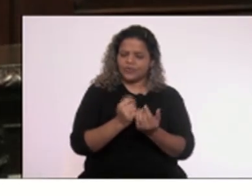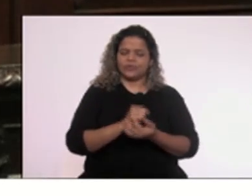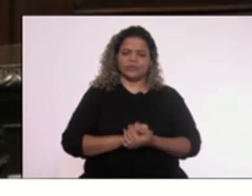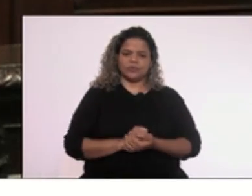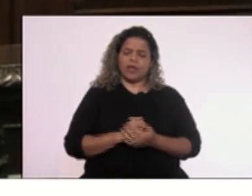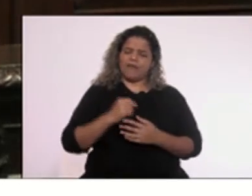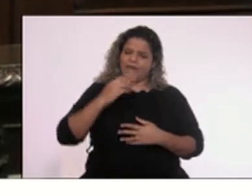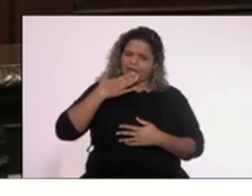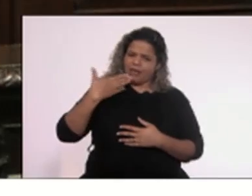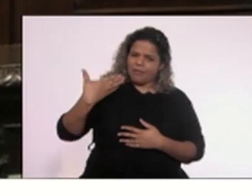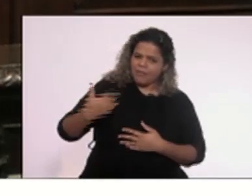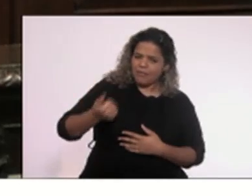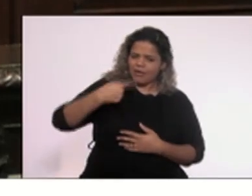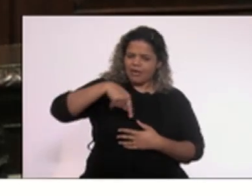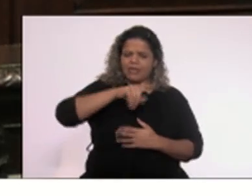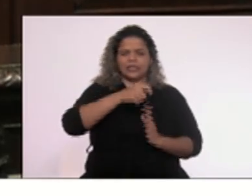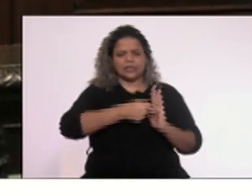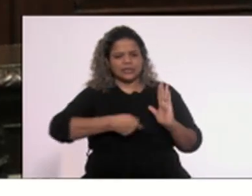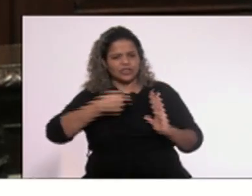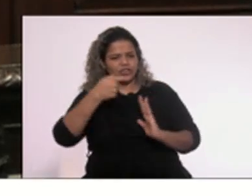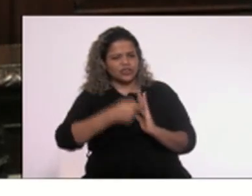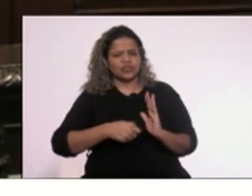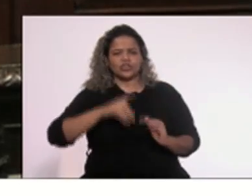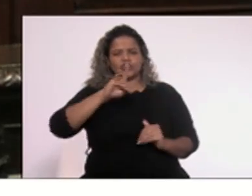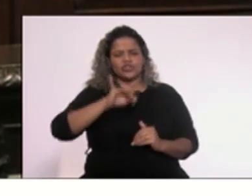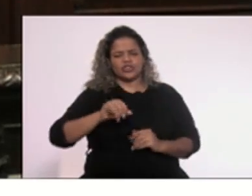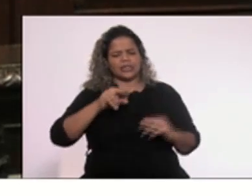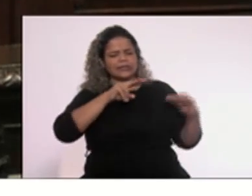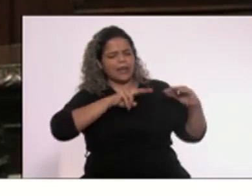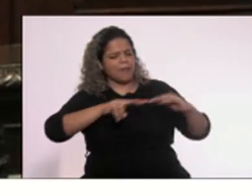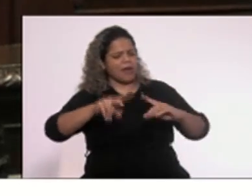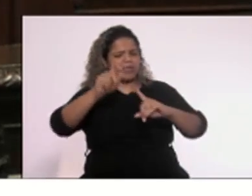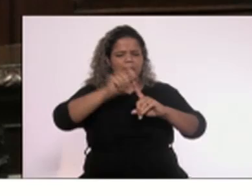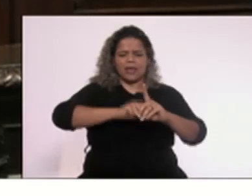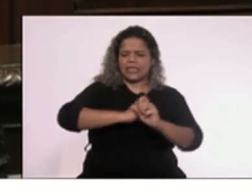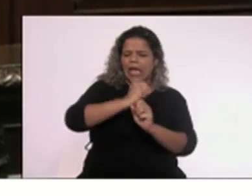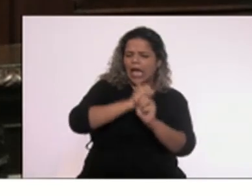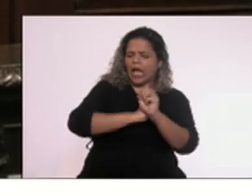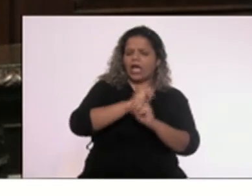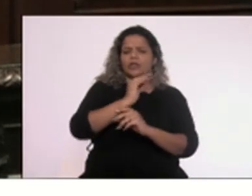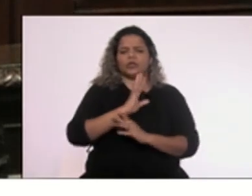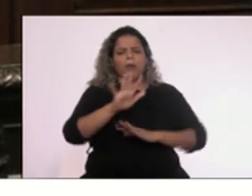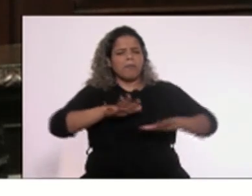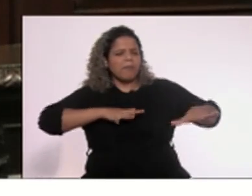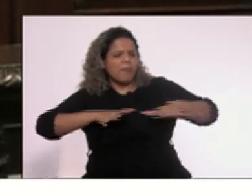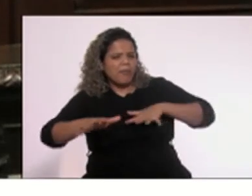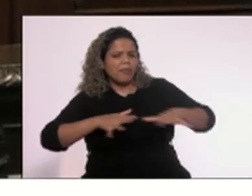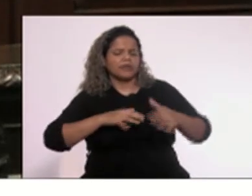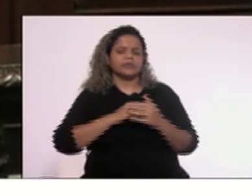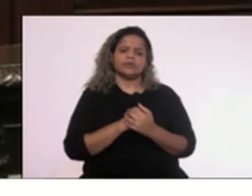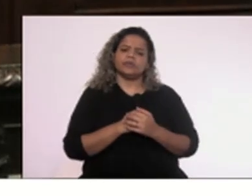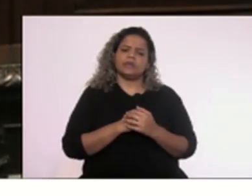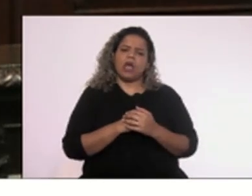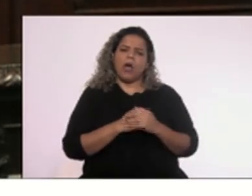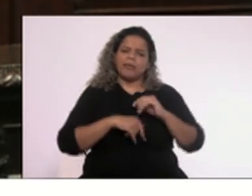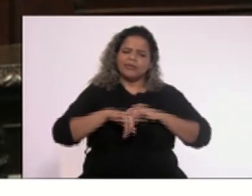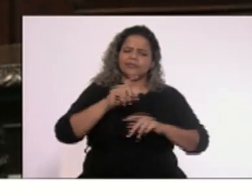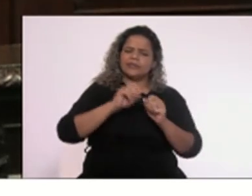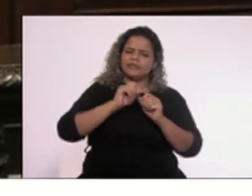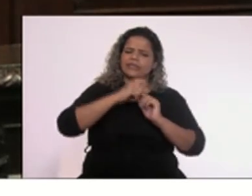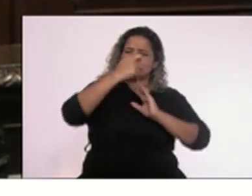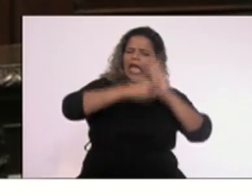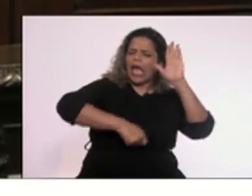Janeiro, que vale a pena insistir em dias, semanas, meses, anos de mobilização, de produção